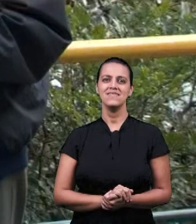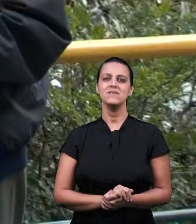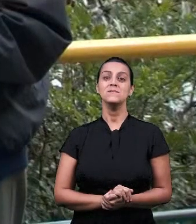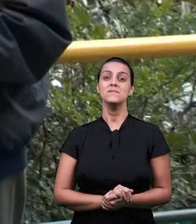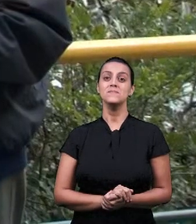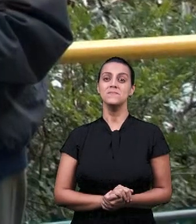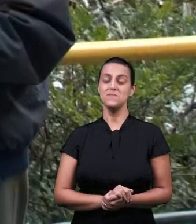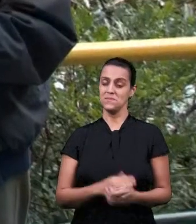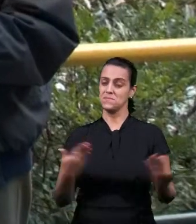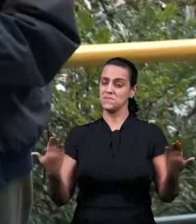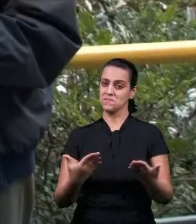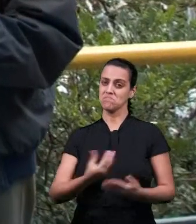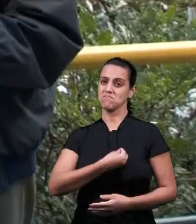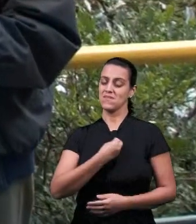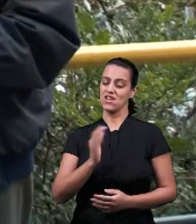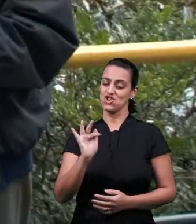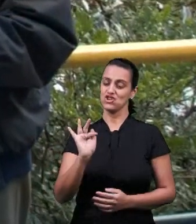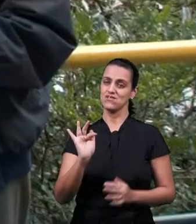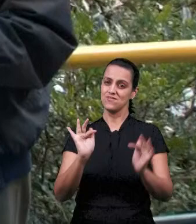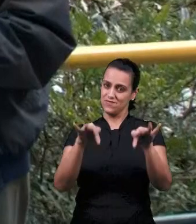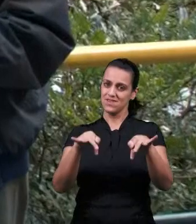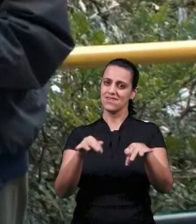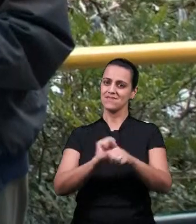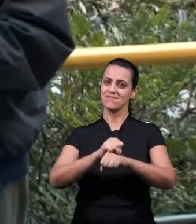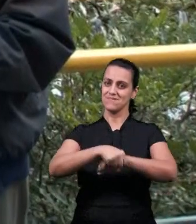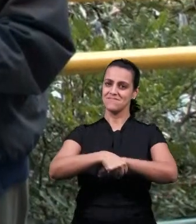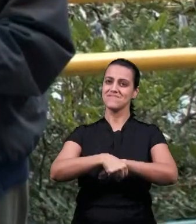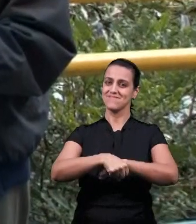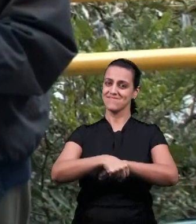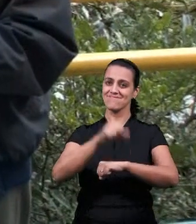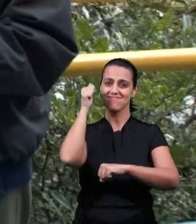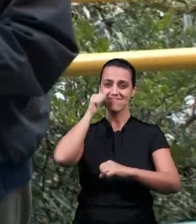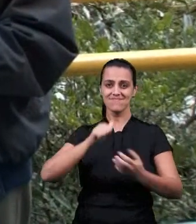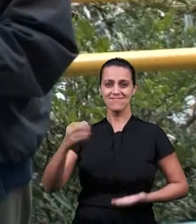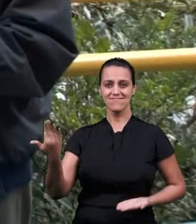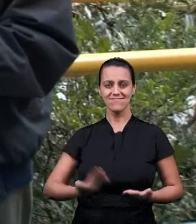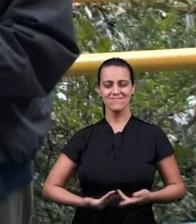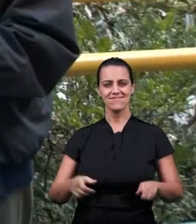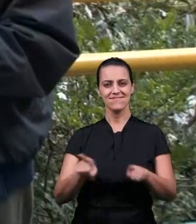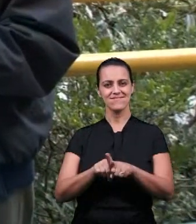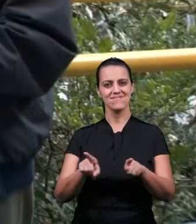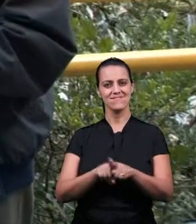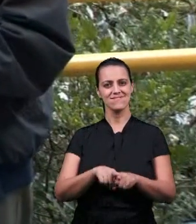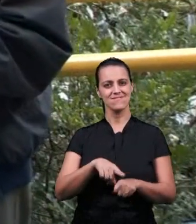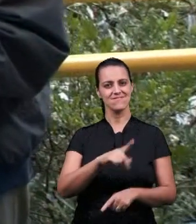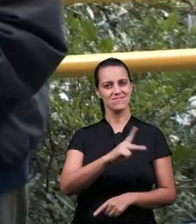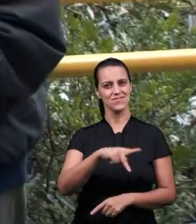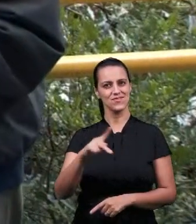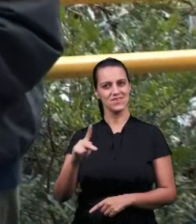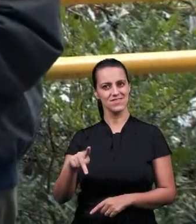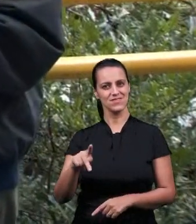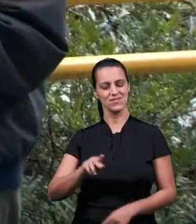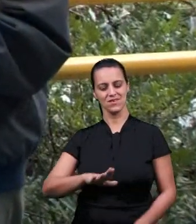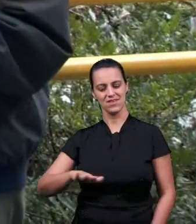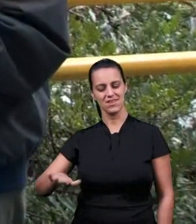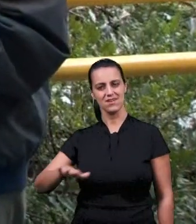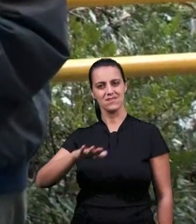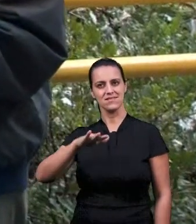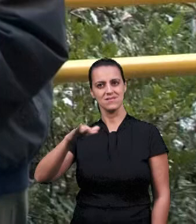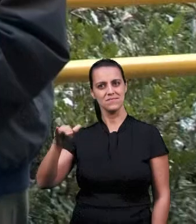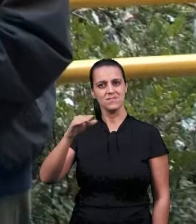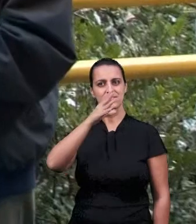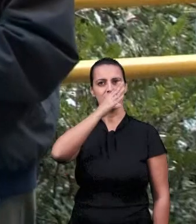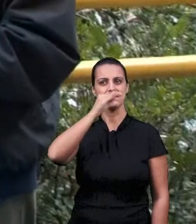Nós estamos assim chegando ao final deste seminário para senhoras e também para professoras de crianças, intermediários